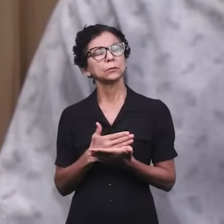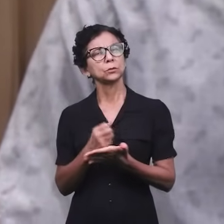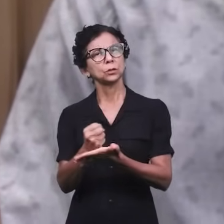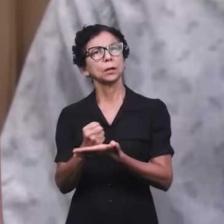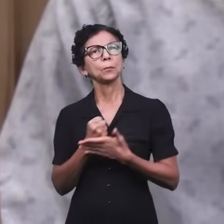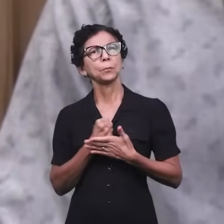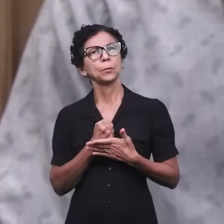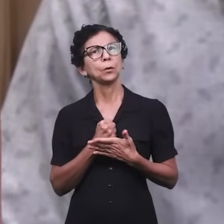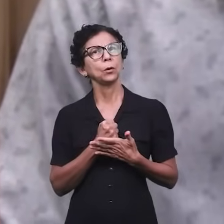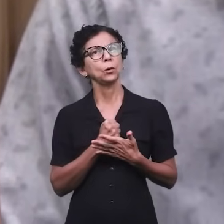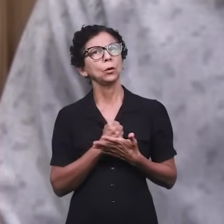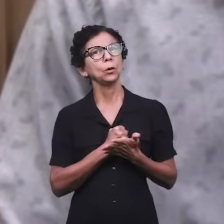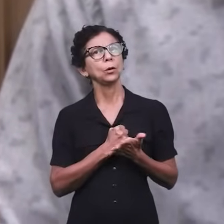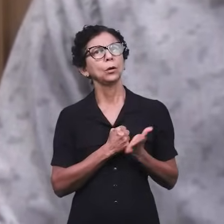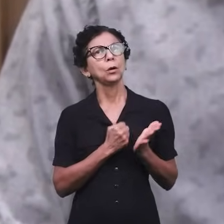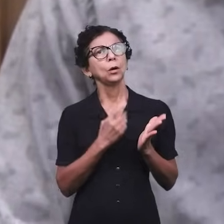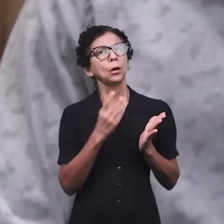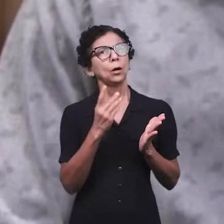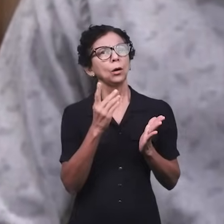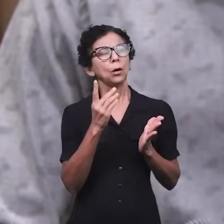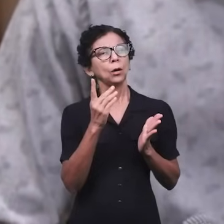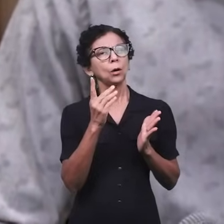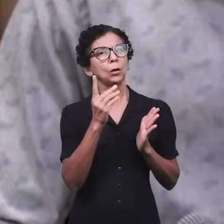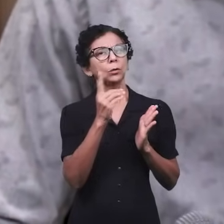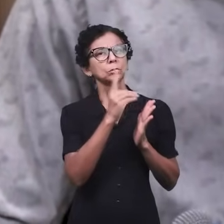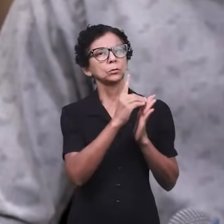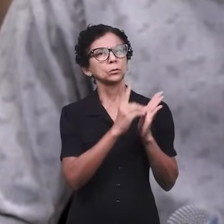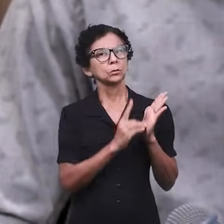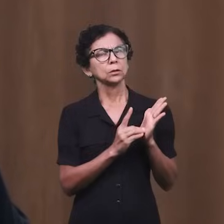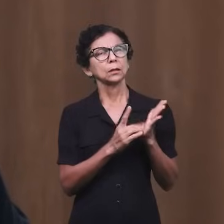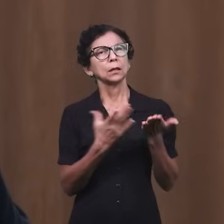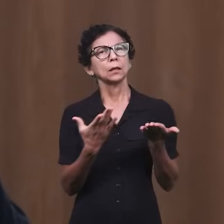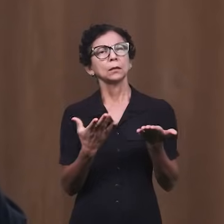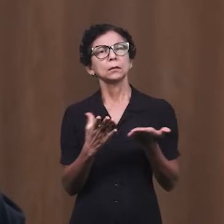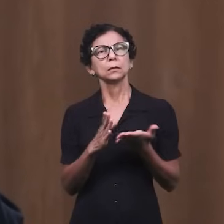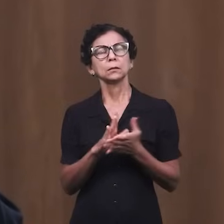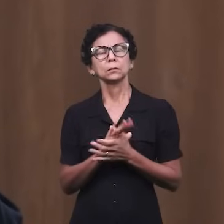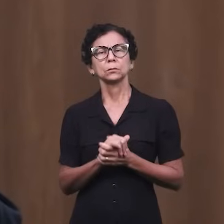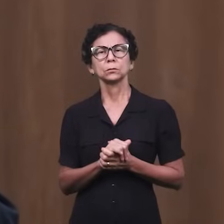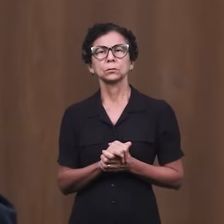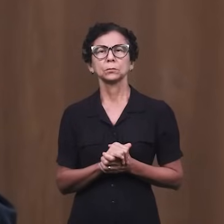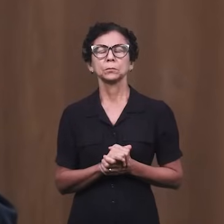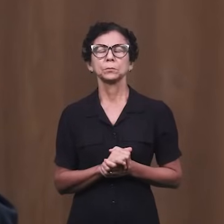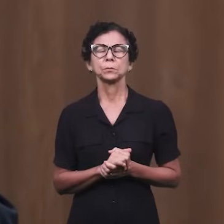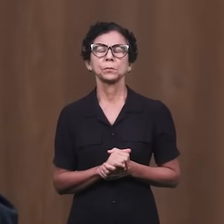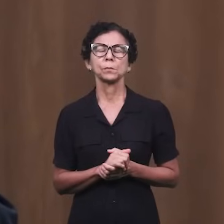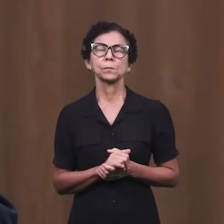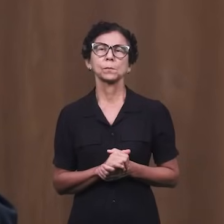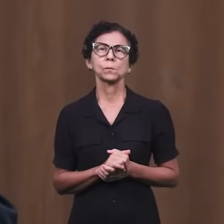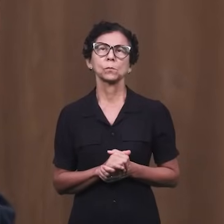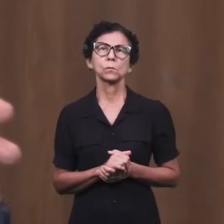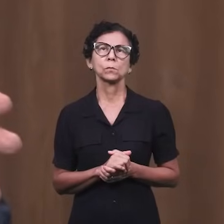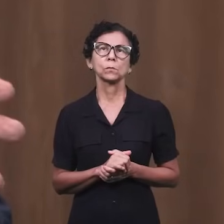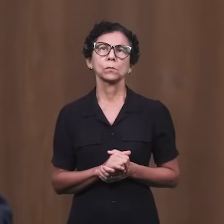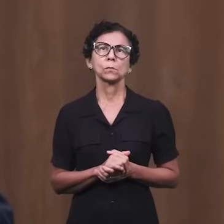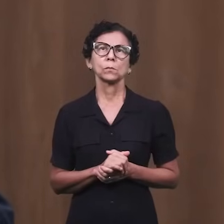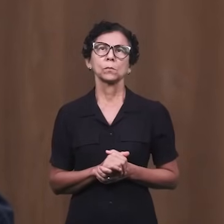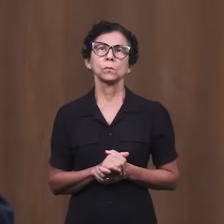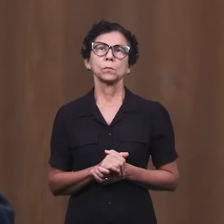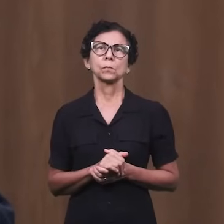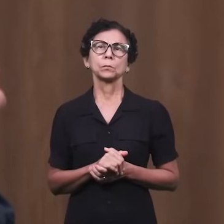históricos livros devocionais também que vem em muitas bíblias então eh o o a